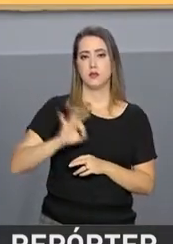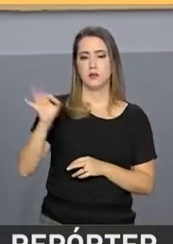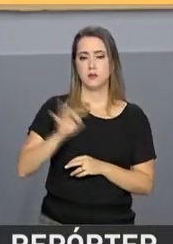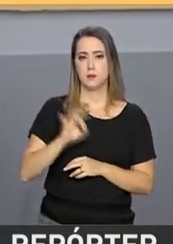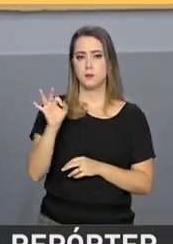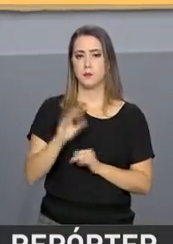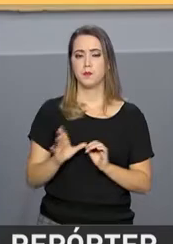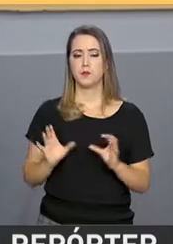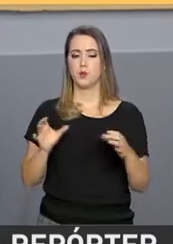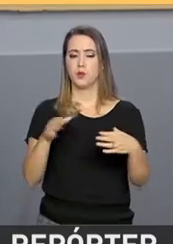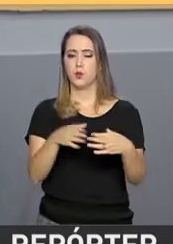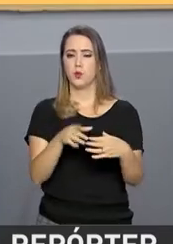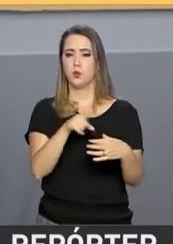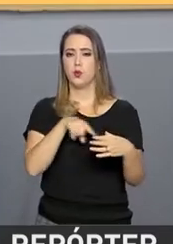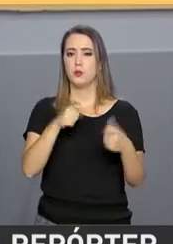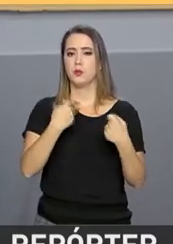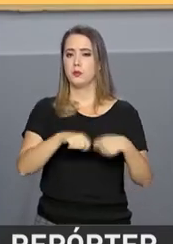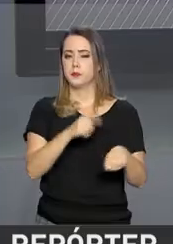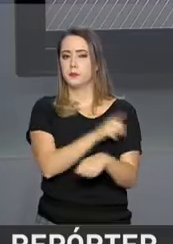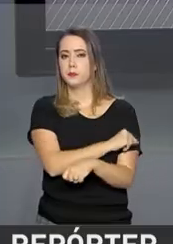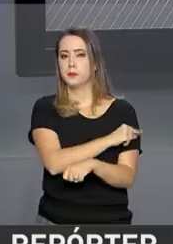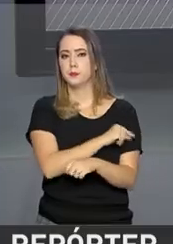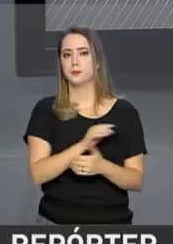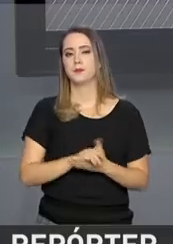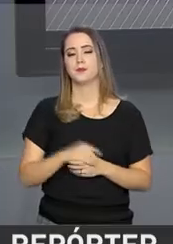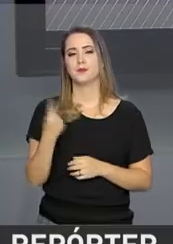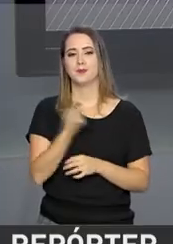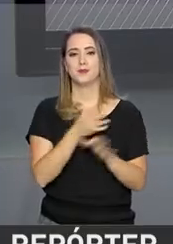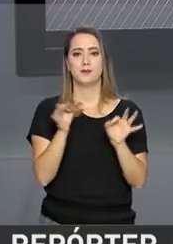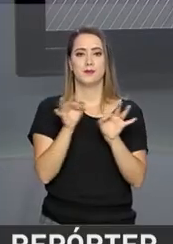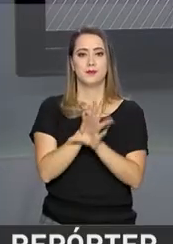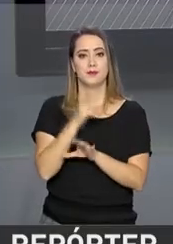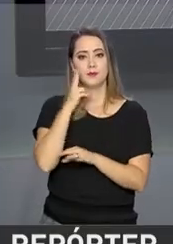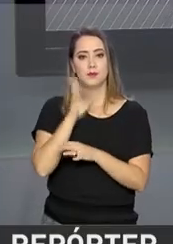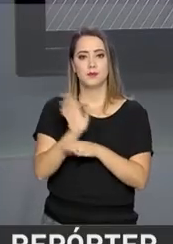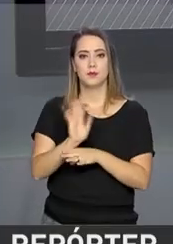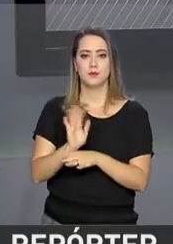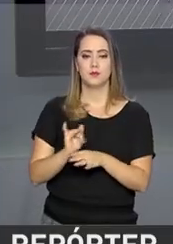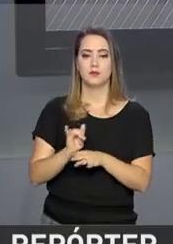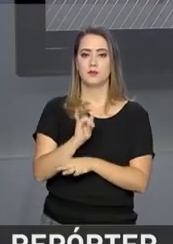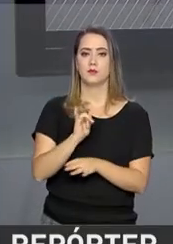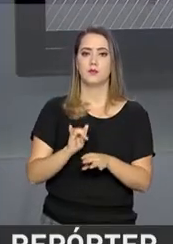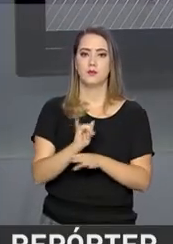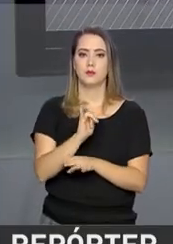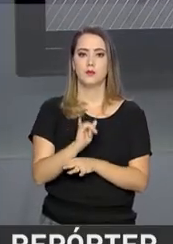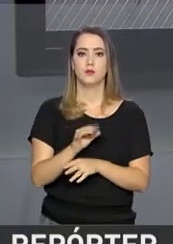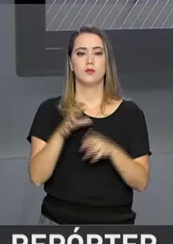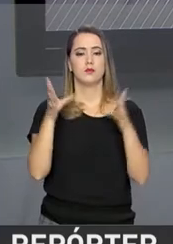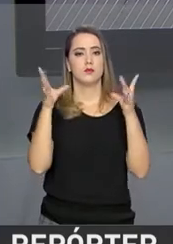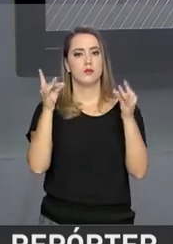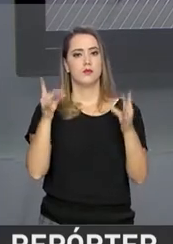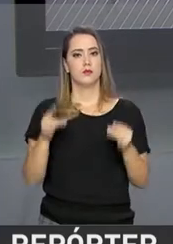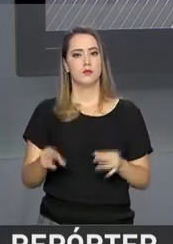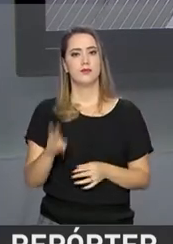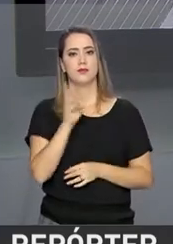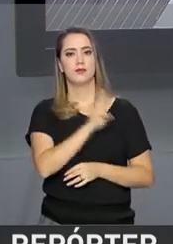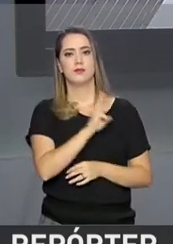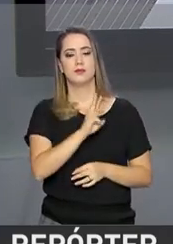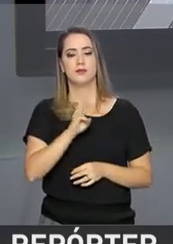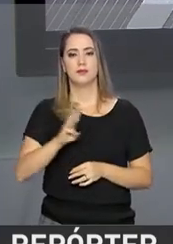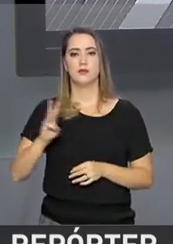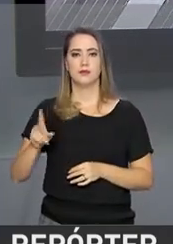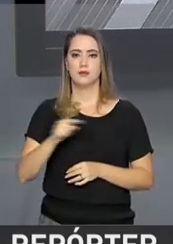da campanha de vacinação nós ficamos por aqui você pode rever as reportagens do youtube e toda nossa programação